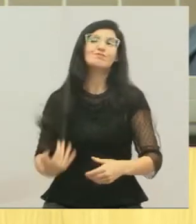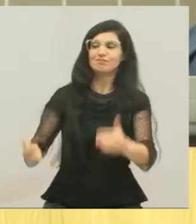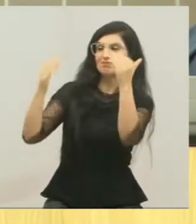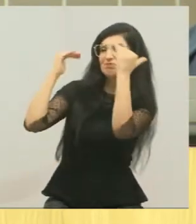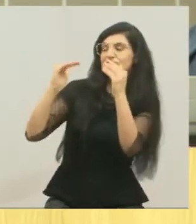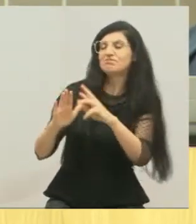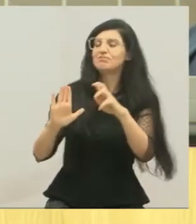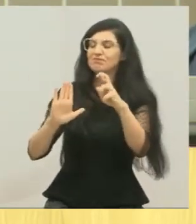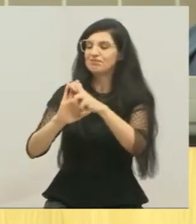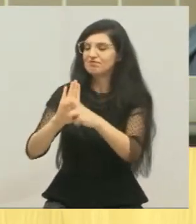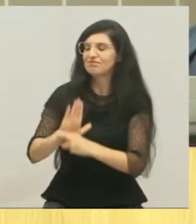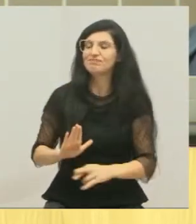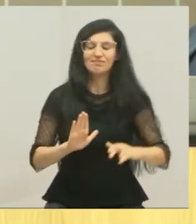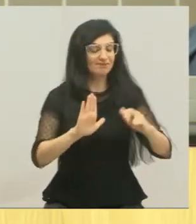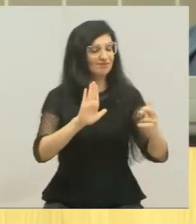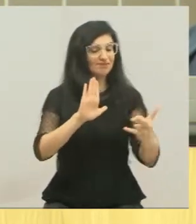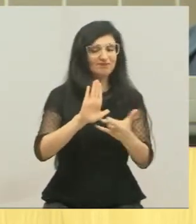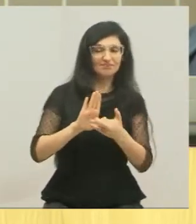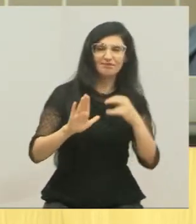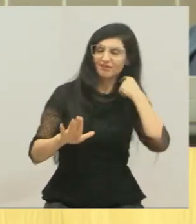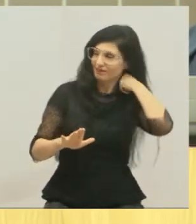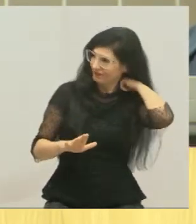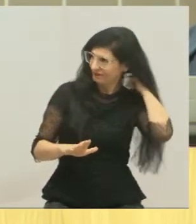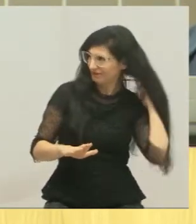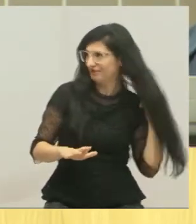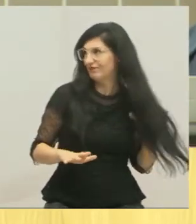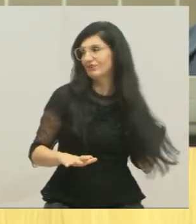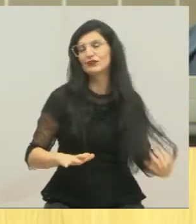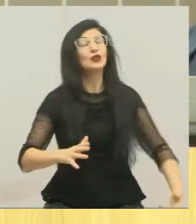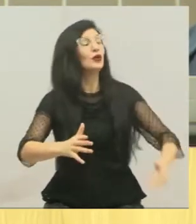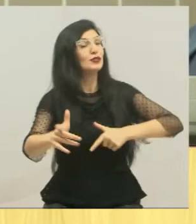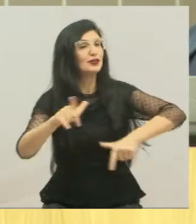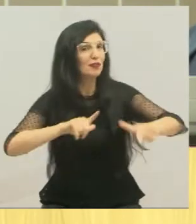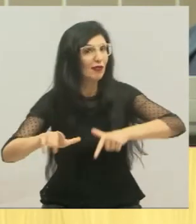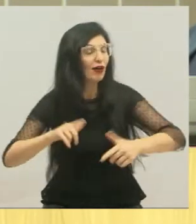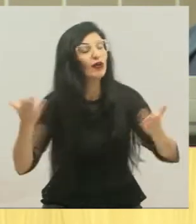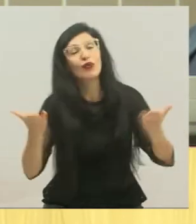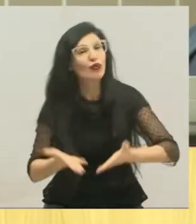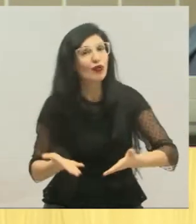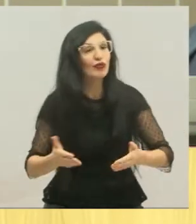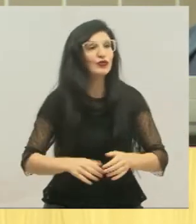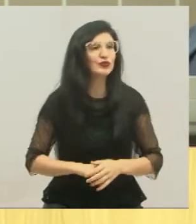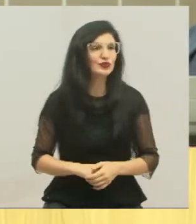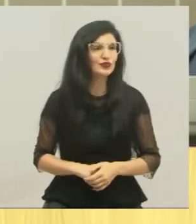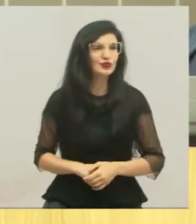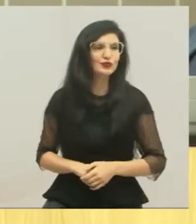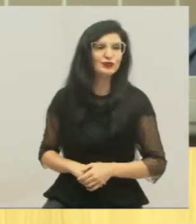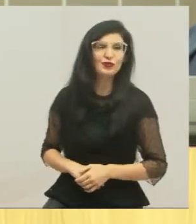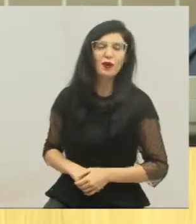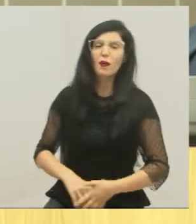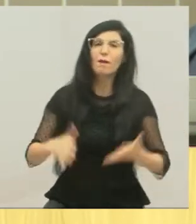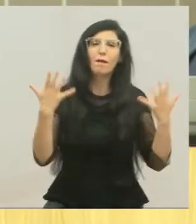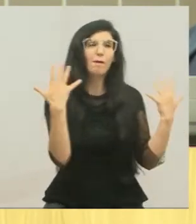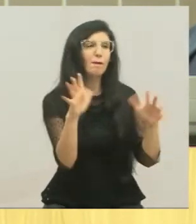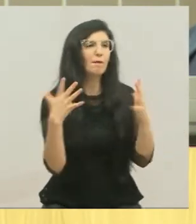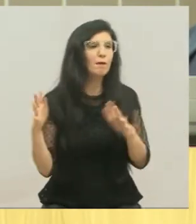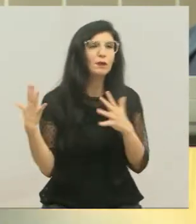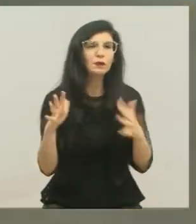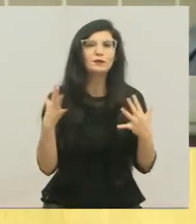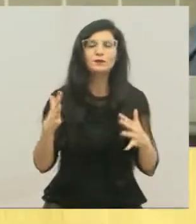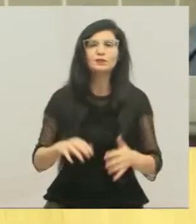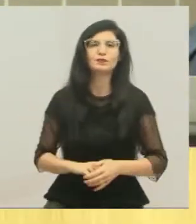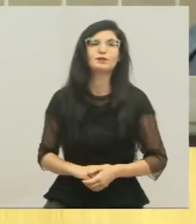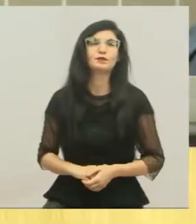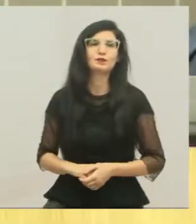formalidades regimentais, seja constado em atos dos trabalhos dessa sessão o registro de nossas congratulações